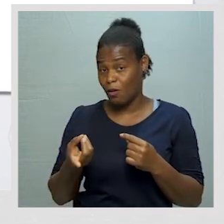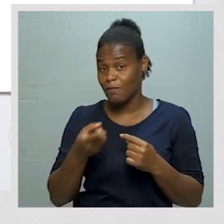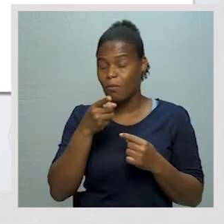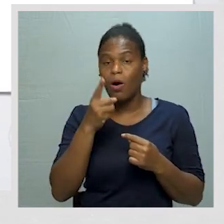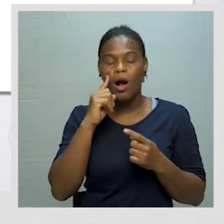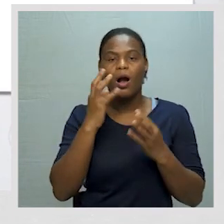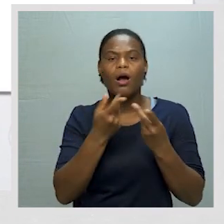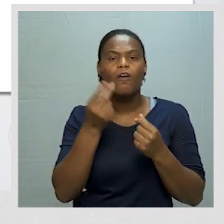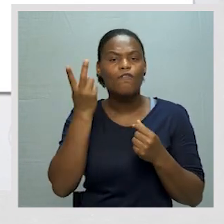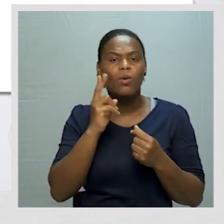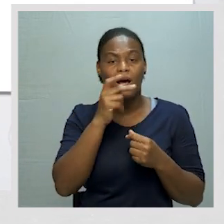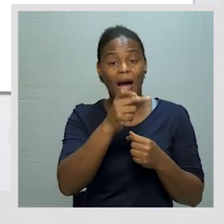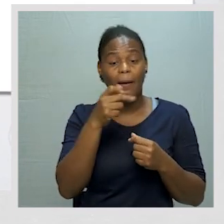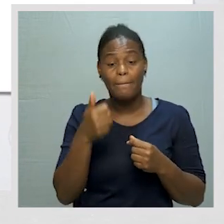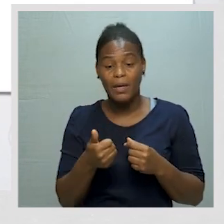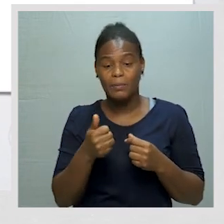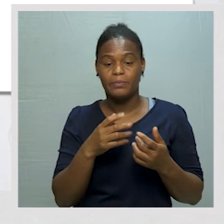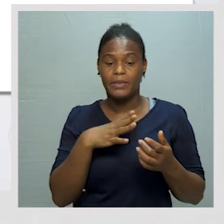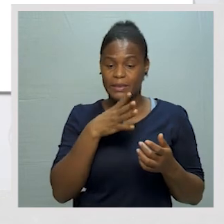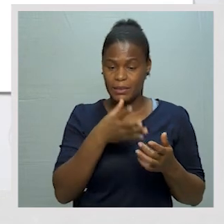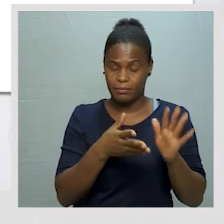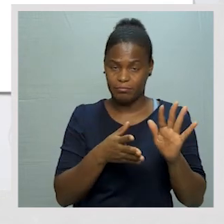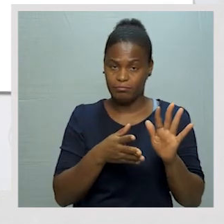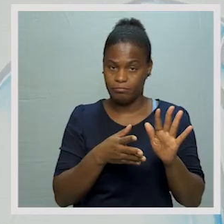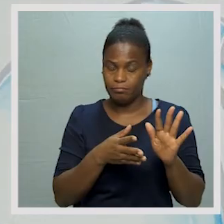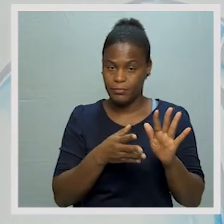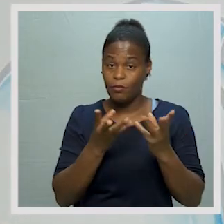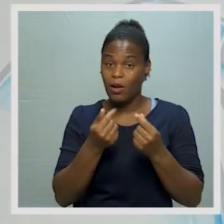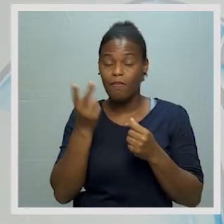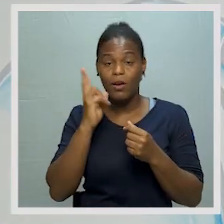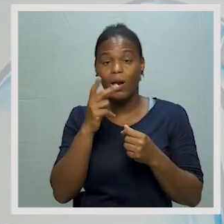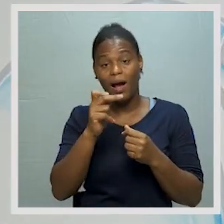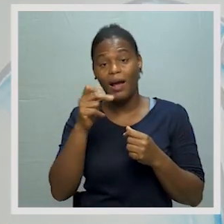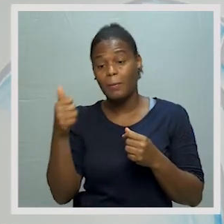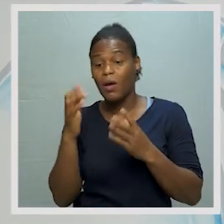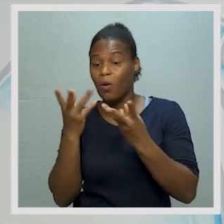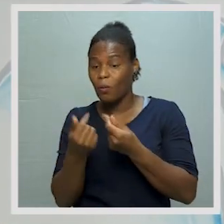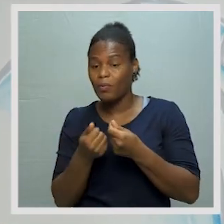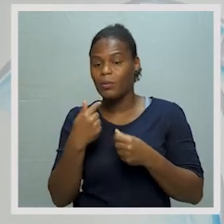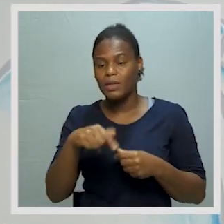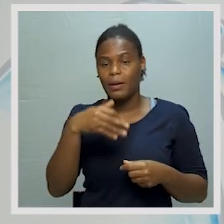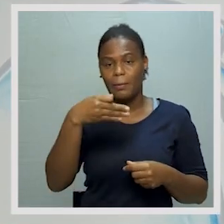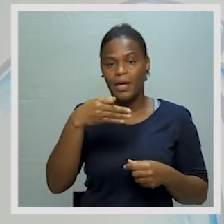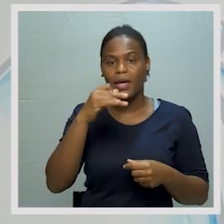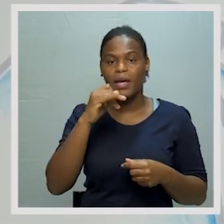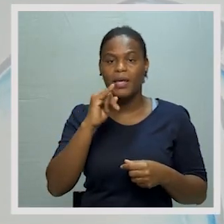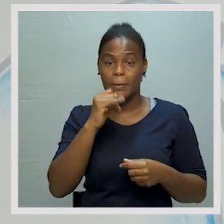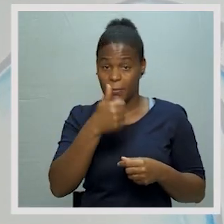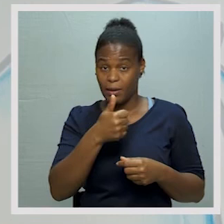Vocês vão determinar os valores de A e B. Ou seja, vocês têm PIB